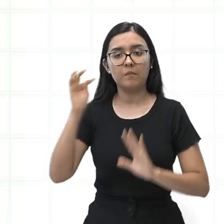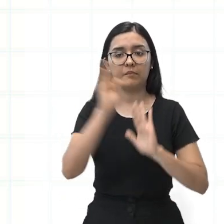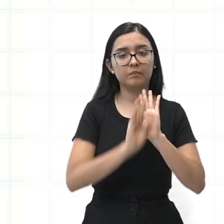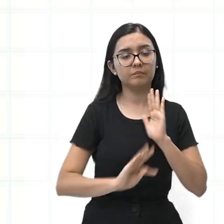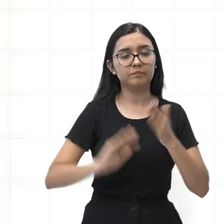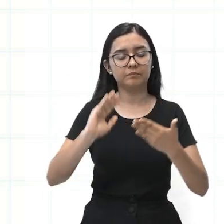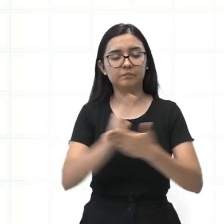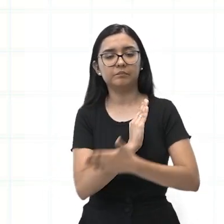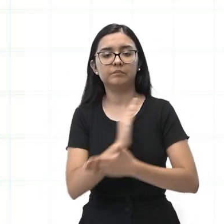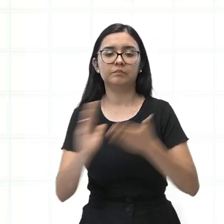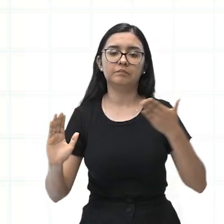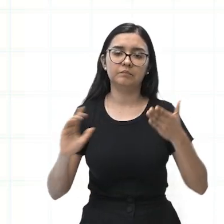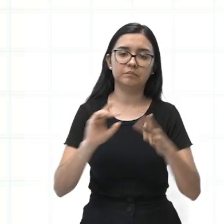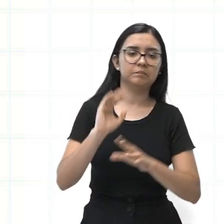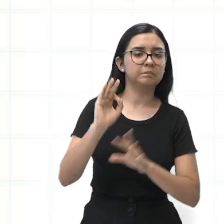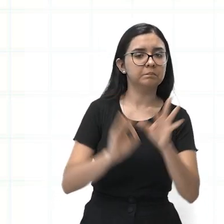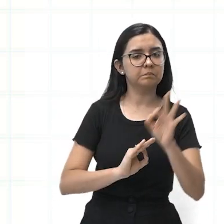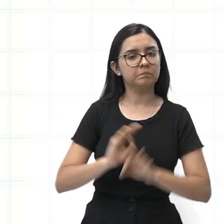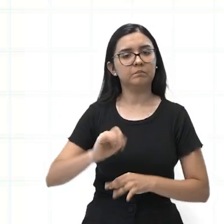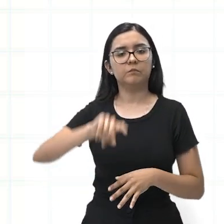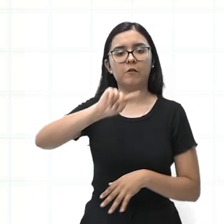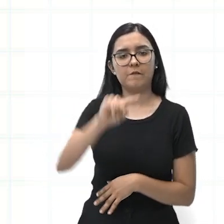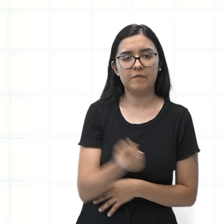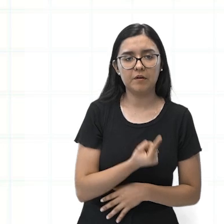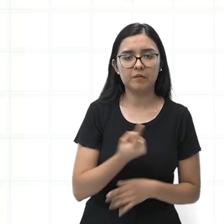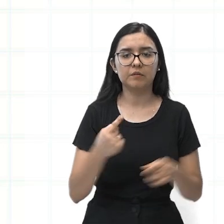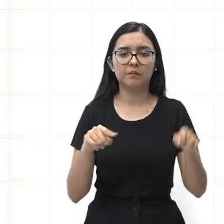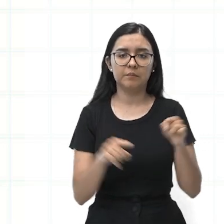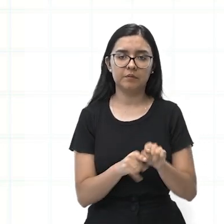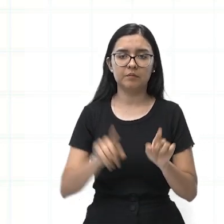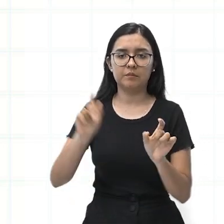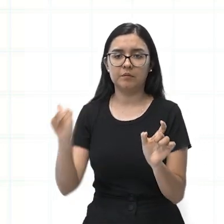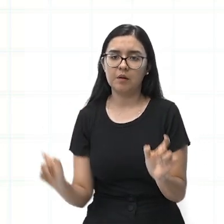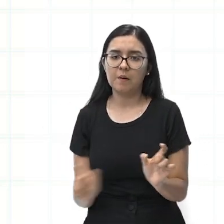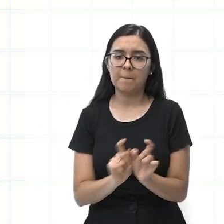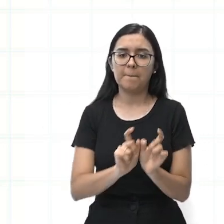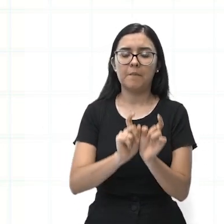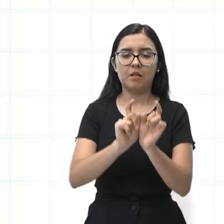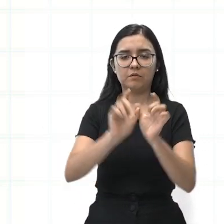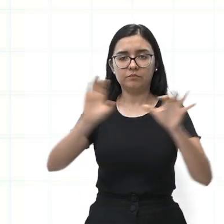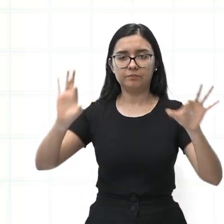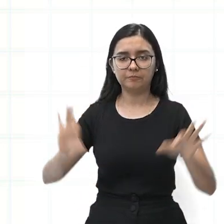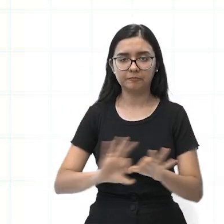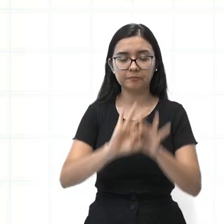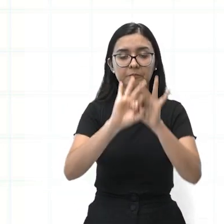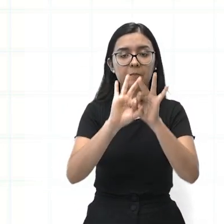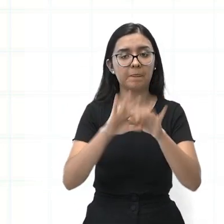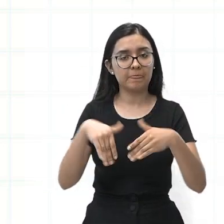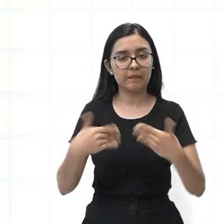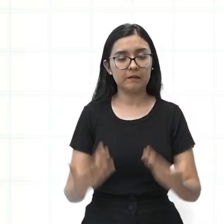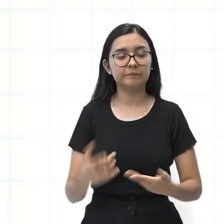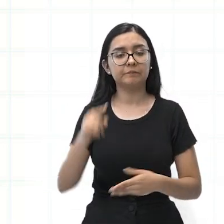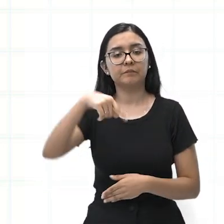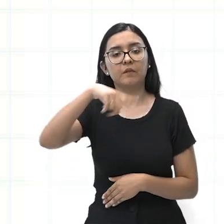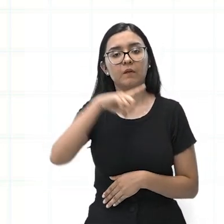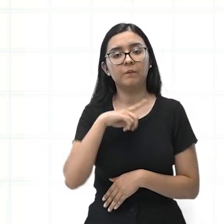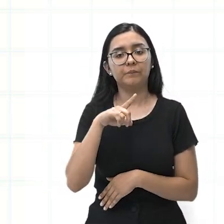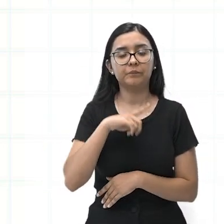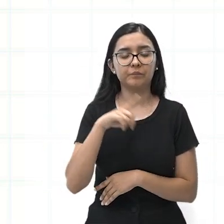ajustes, colocando vírgulas, colocando ali algumas palavrinhas que conectem, né? Os conectivos. Eu tenho,